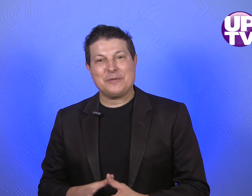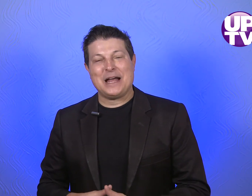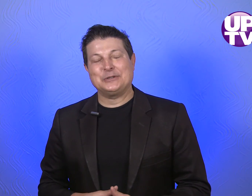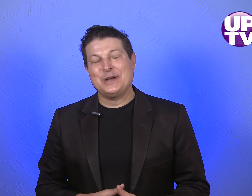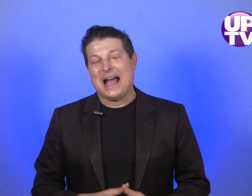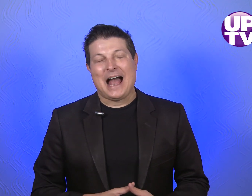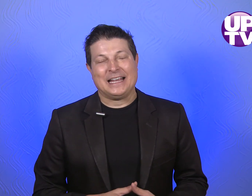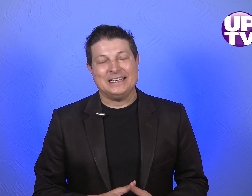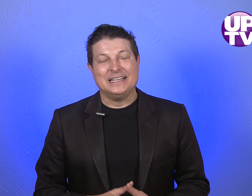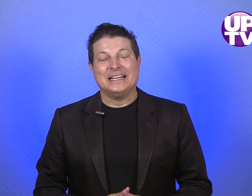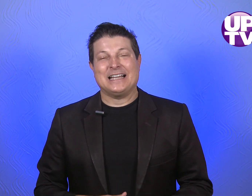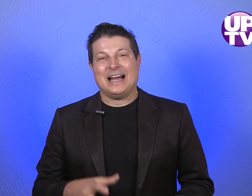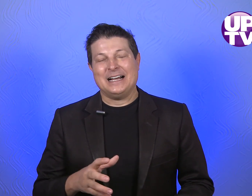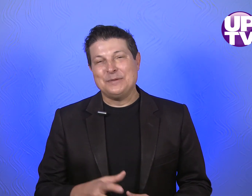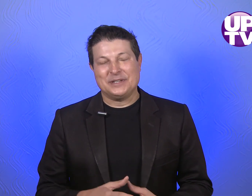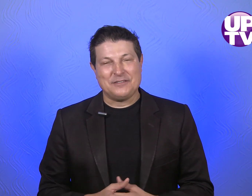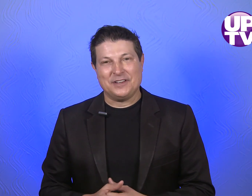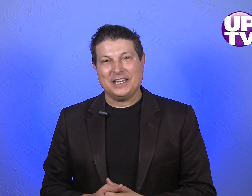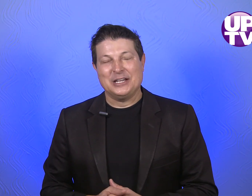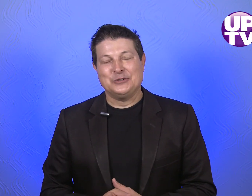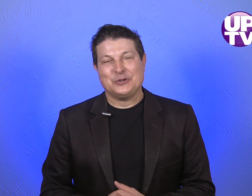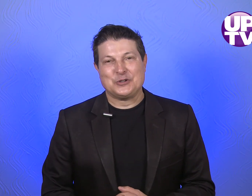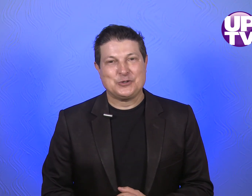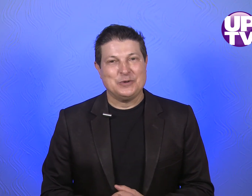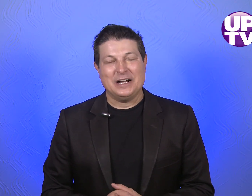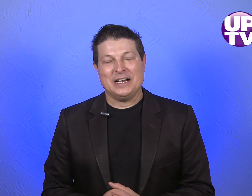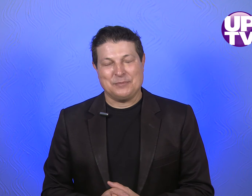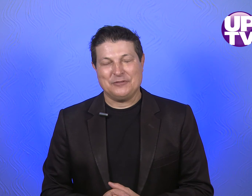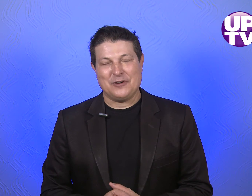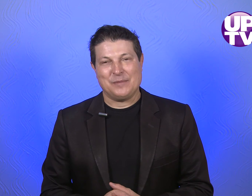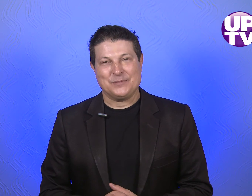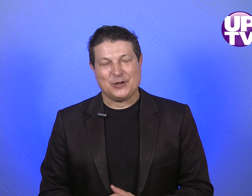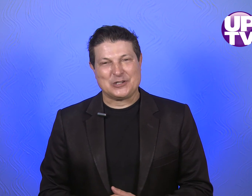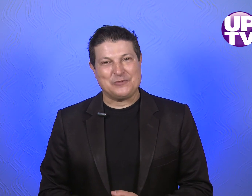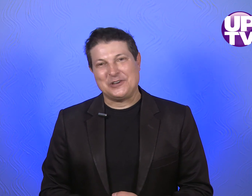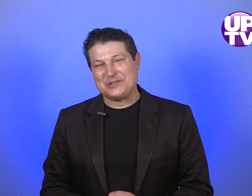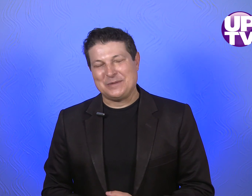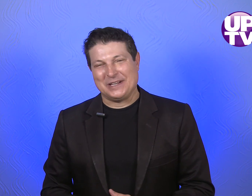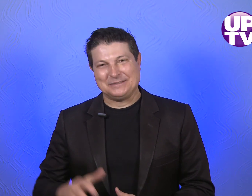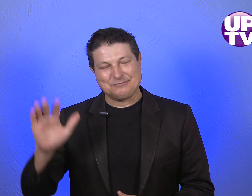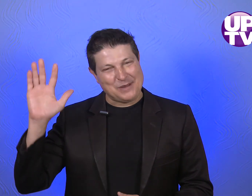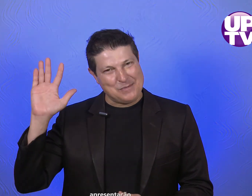bem informado aqui na Up TV, no nosso Up Informa.